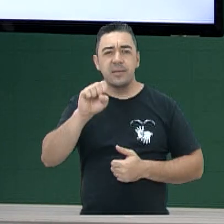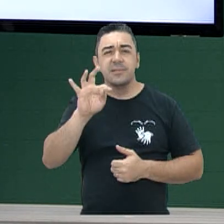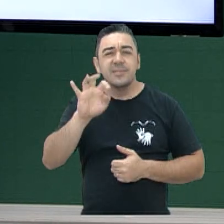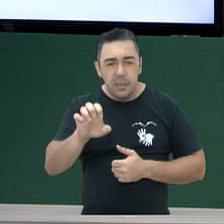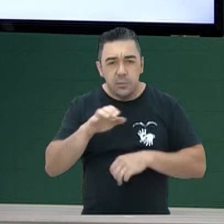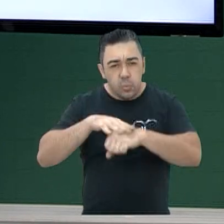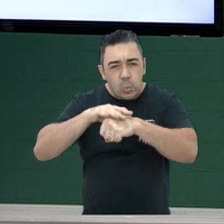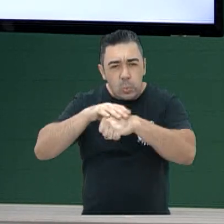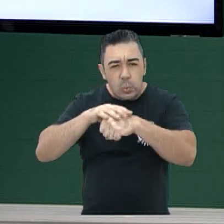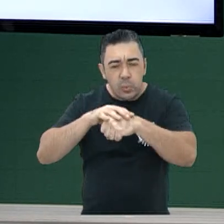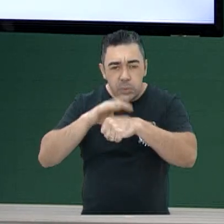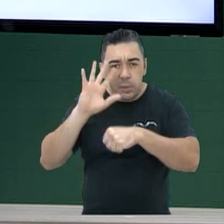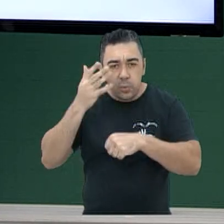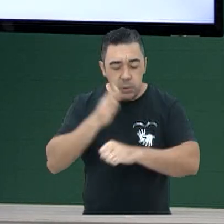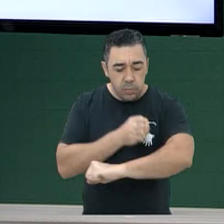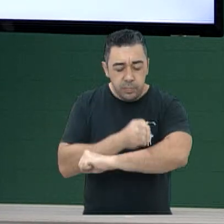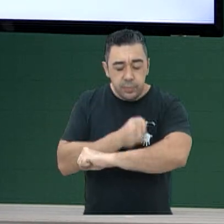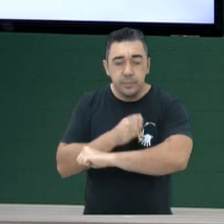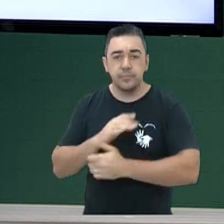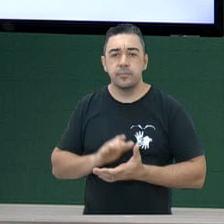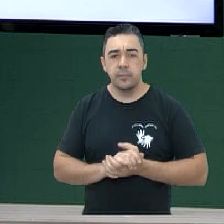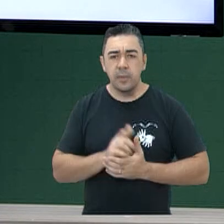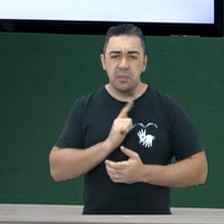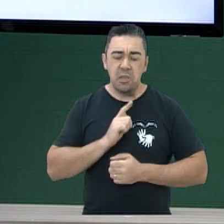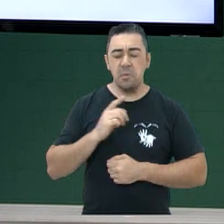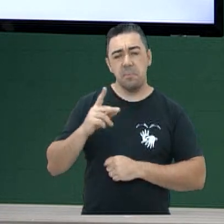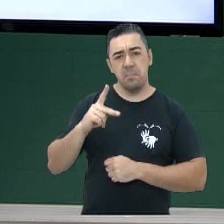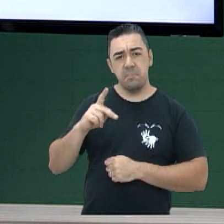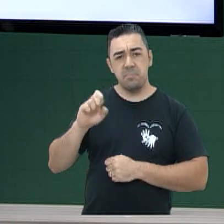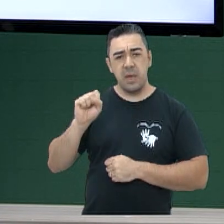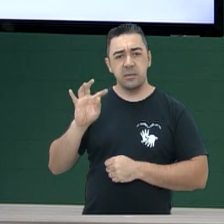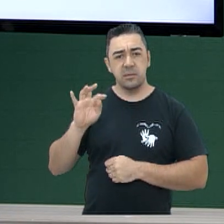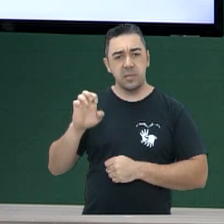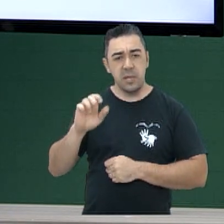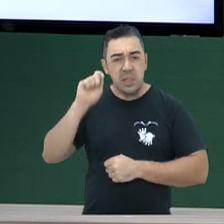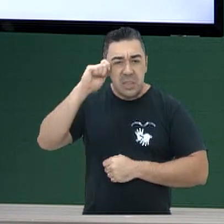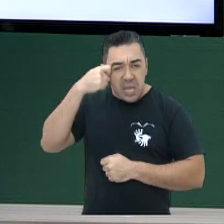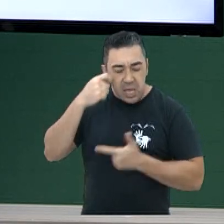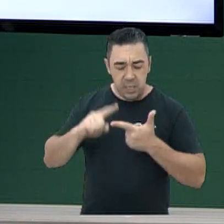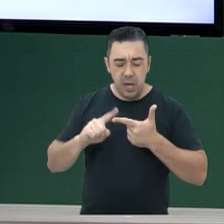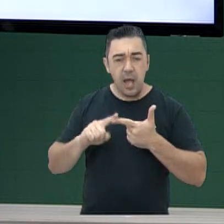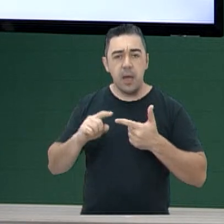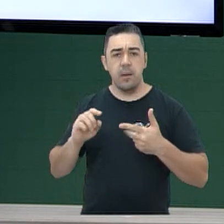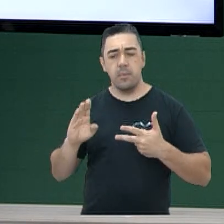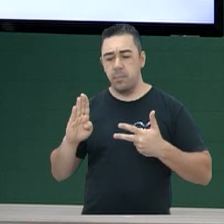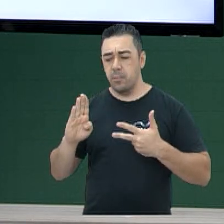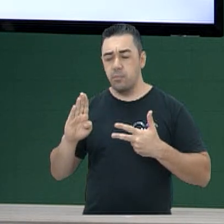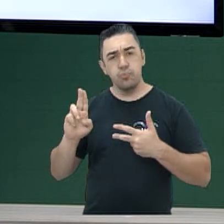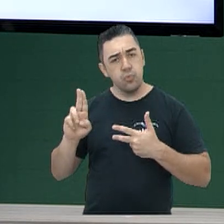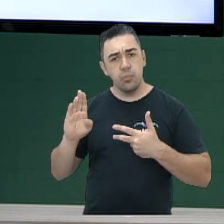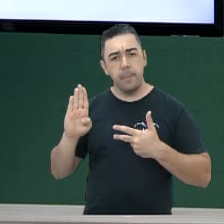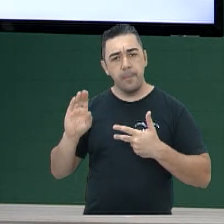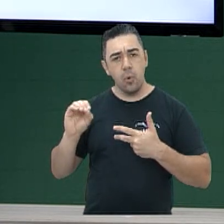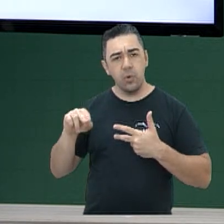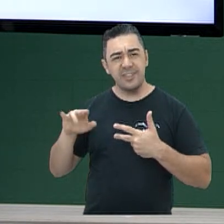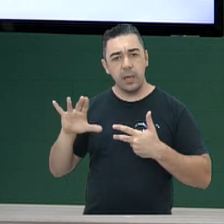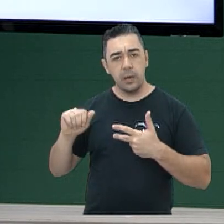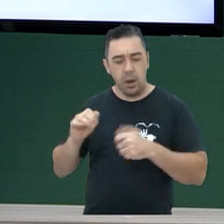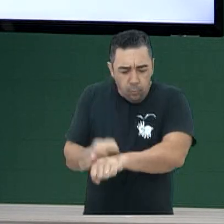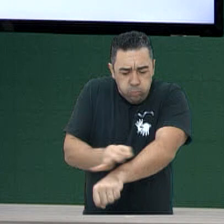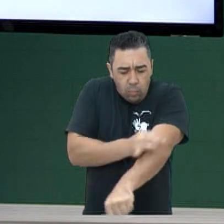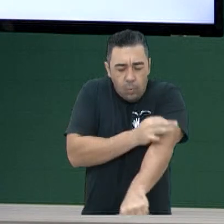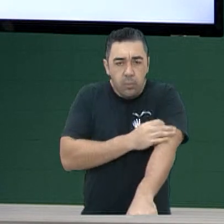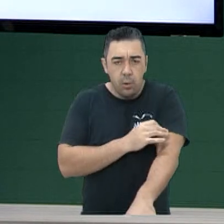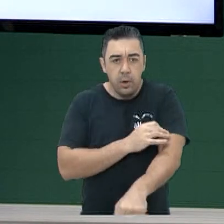pandemia que ocorreu no período medieval. Grande peste, peste negra, peste bubônica. Então a gente vai entender melhor o que ela